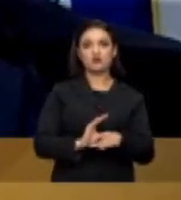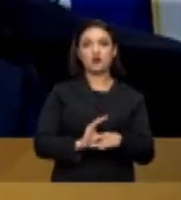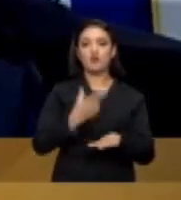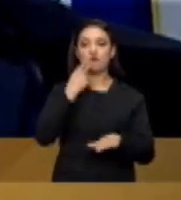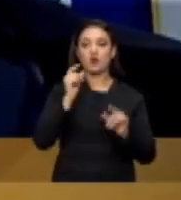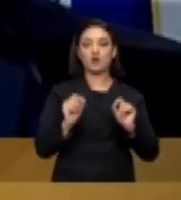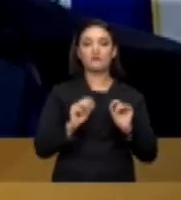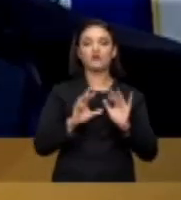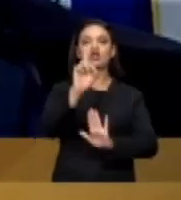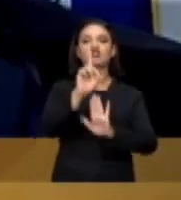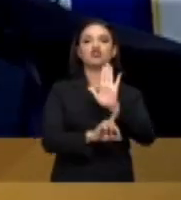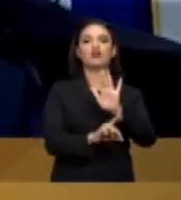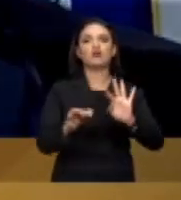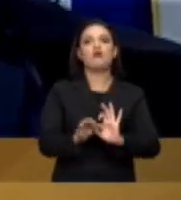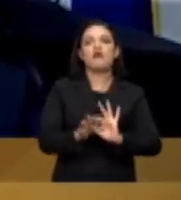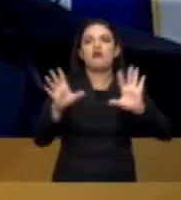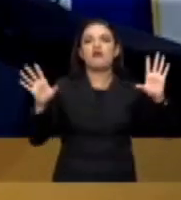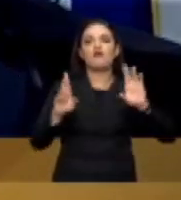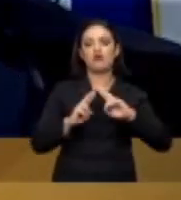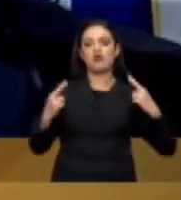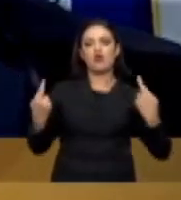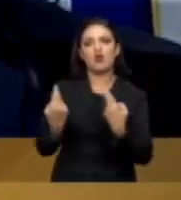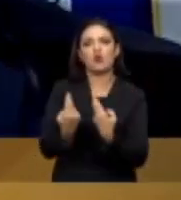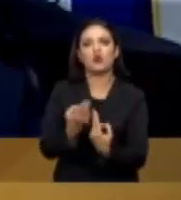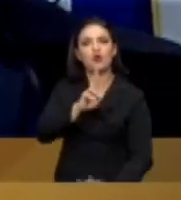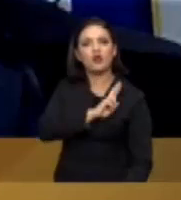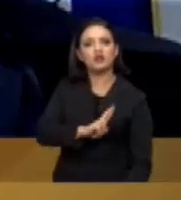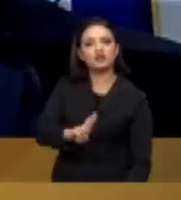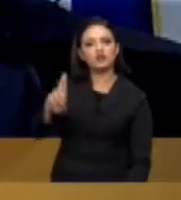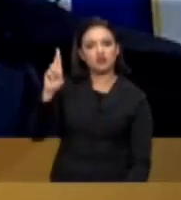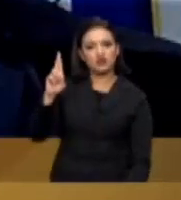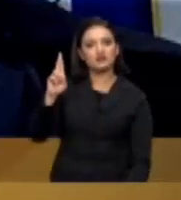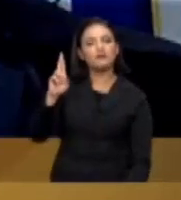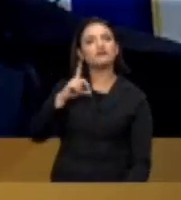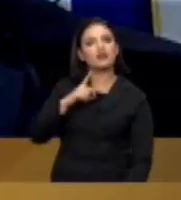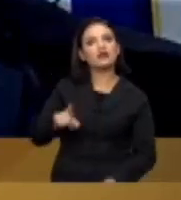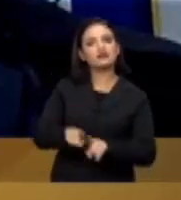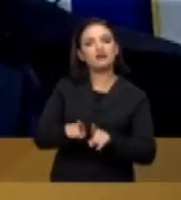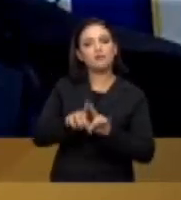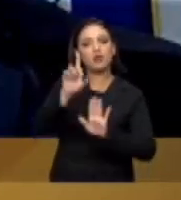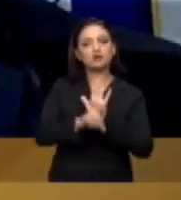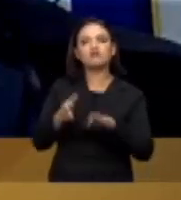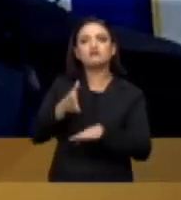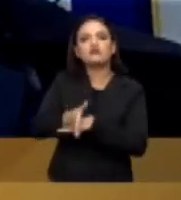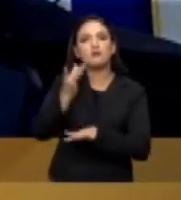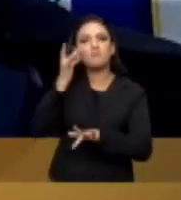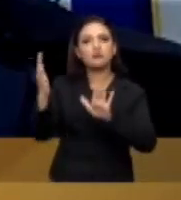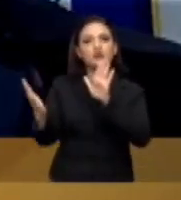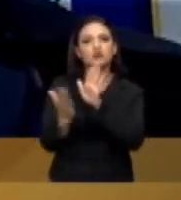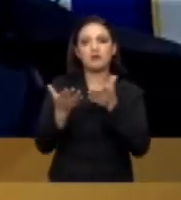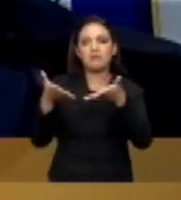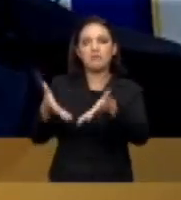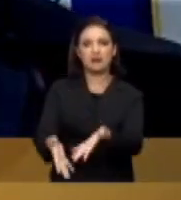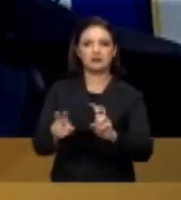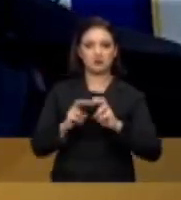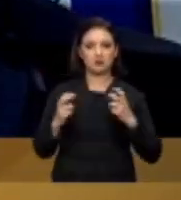direito ao livre exercício dos cultos religiosos tem como elemento intrínseco o direito de estar no templo e participar do culto. A